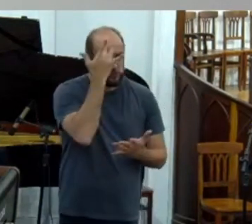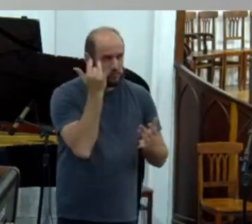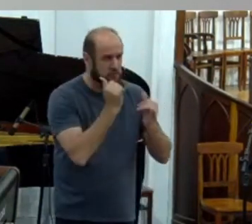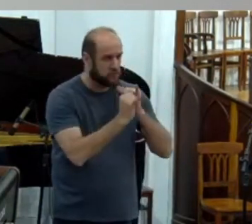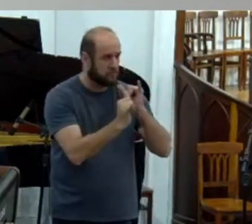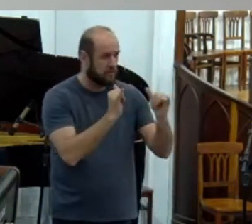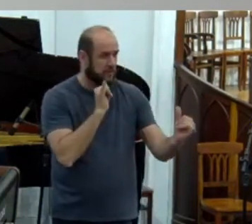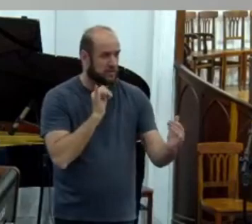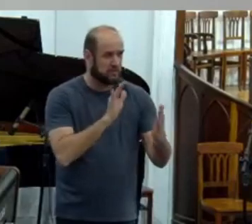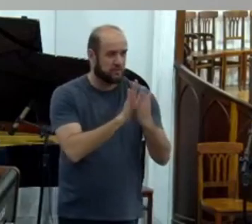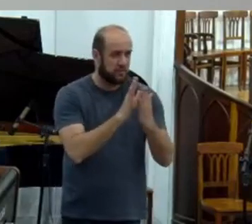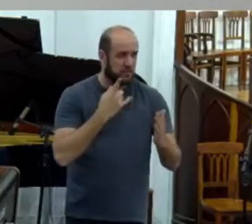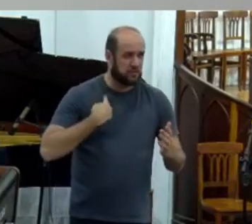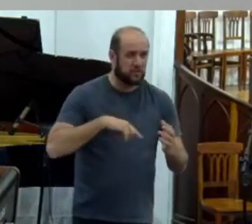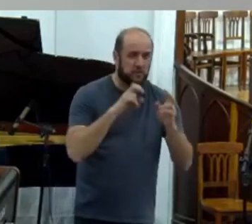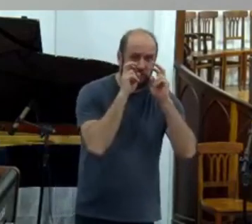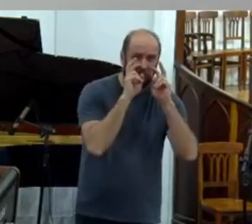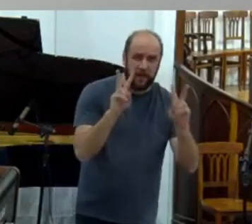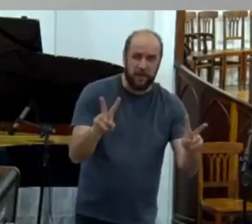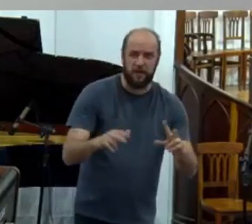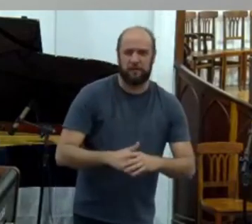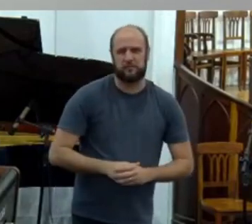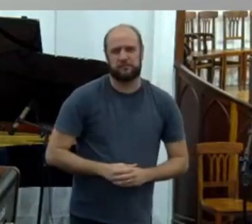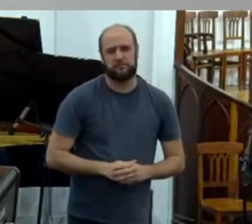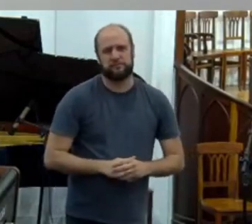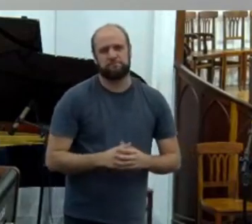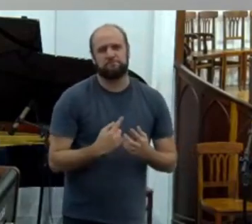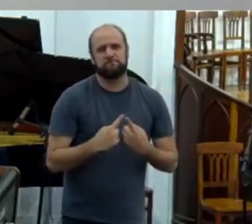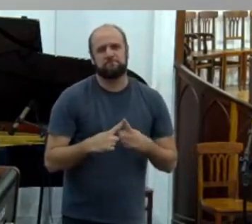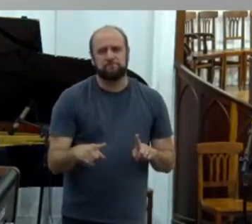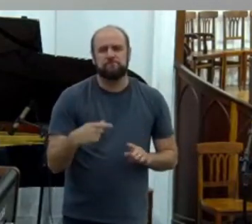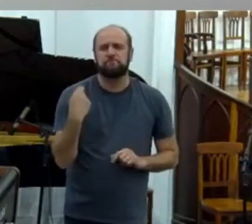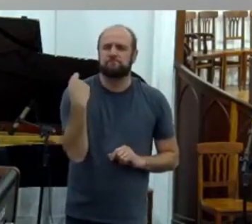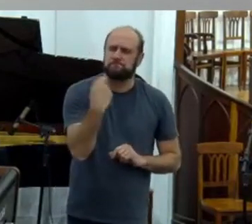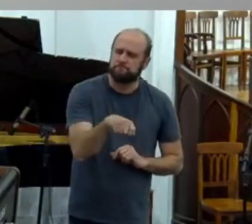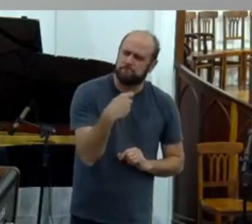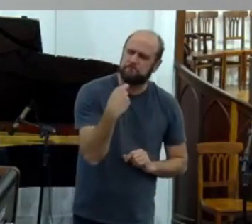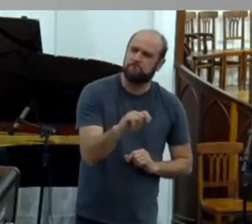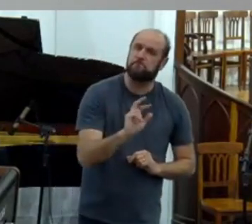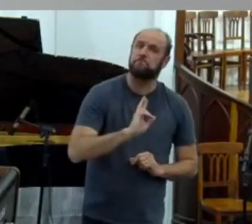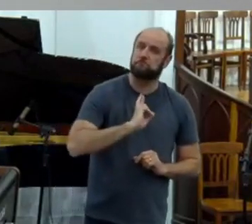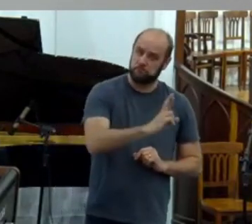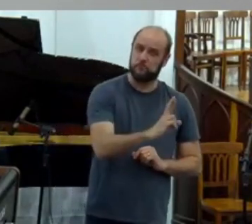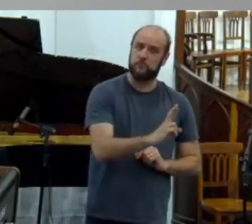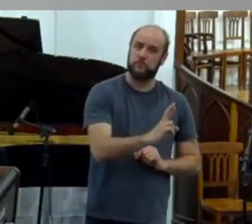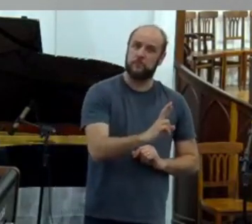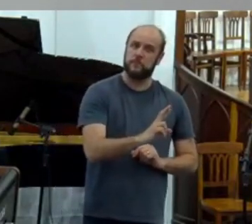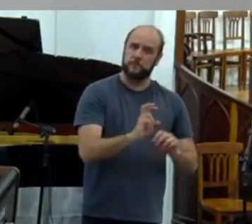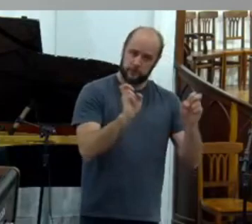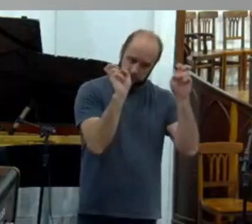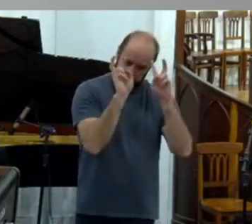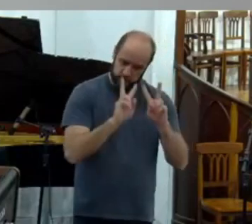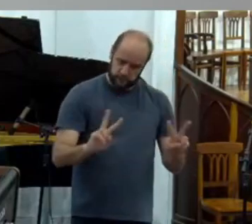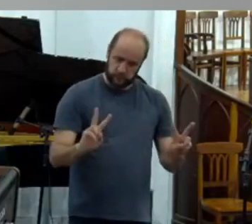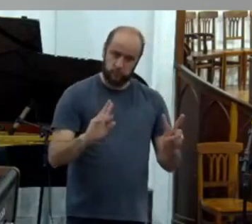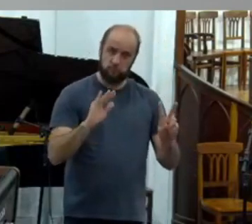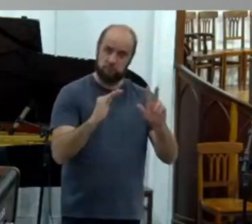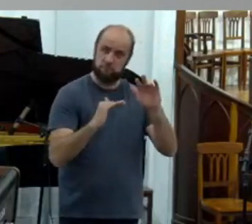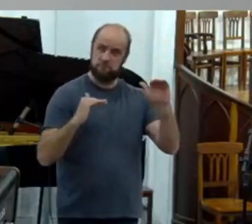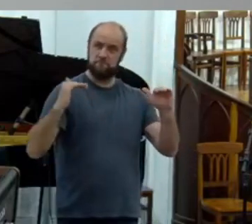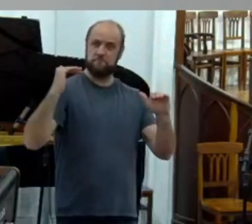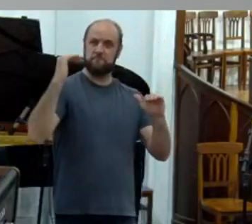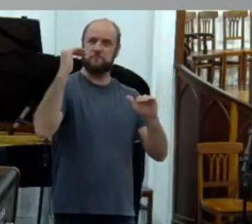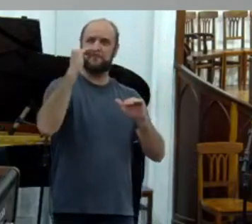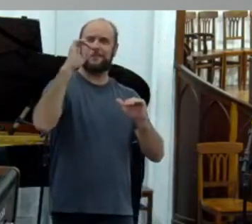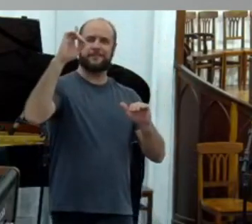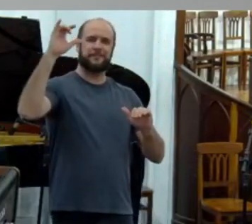isso diante dos nossos olhos. Mas nós precisamos responder com a perspectiva de sobre o sol, aquela